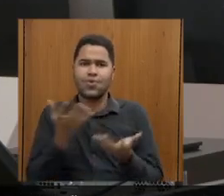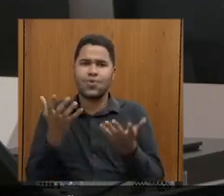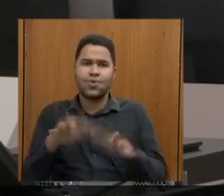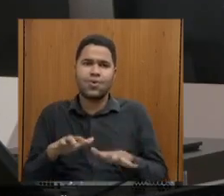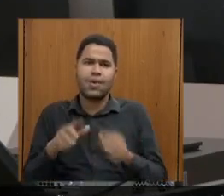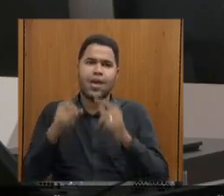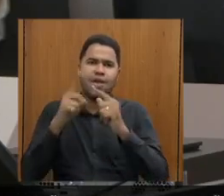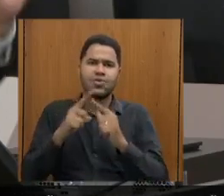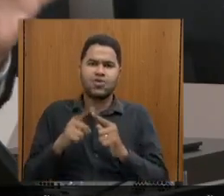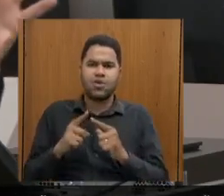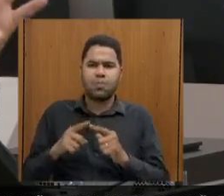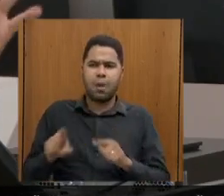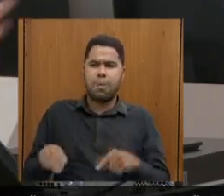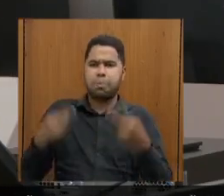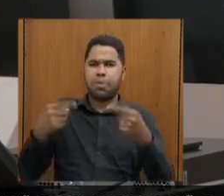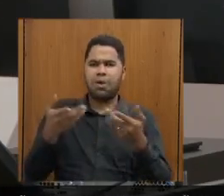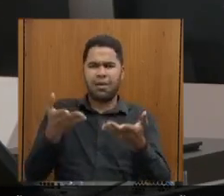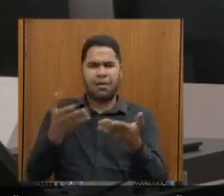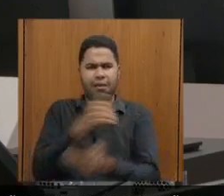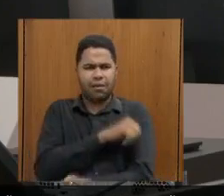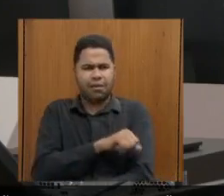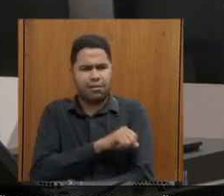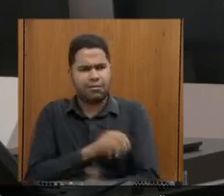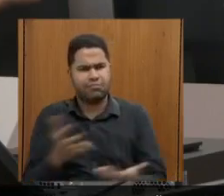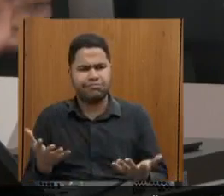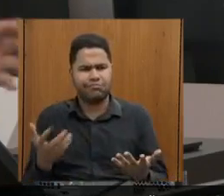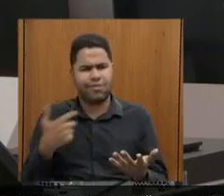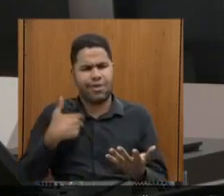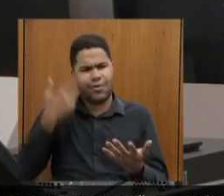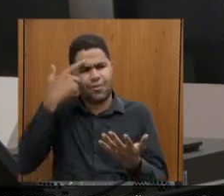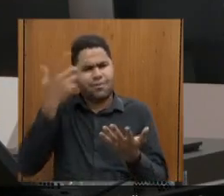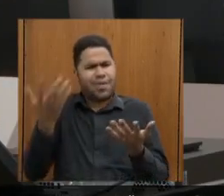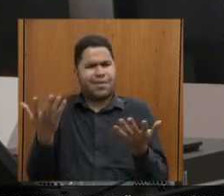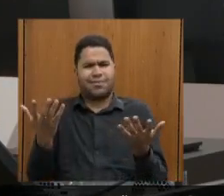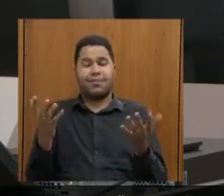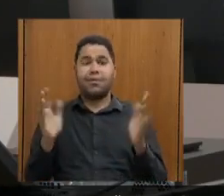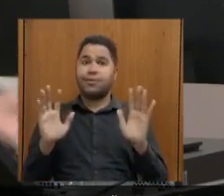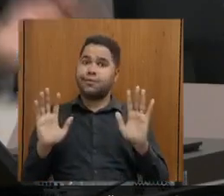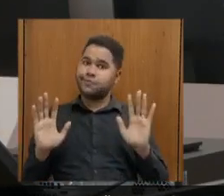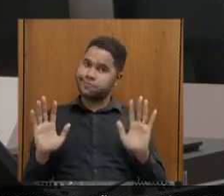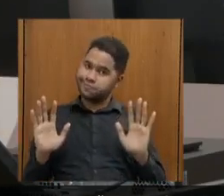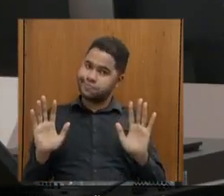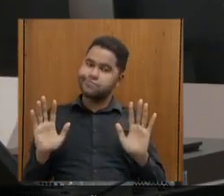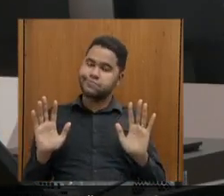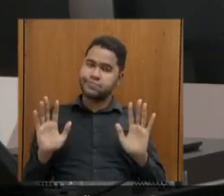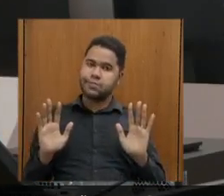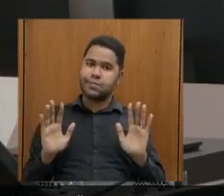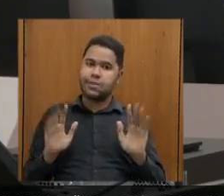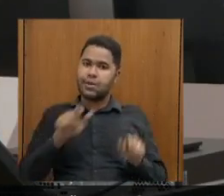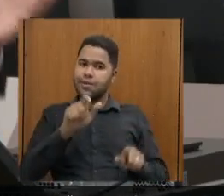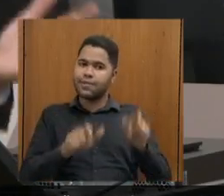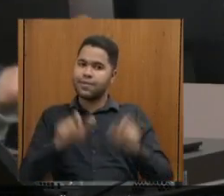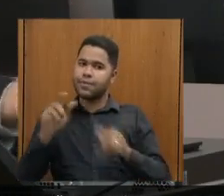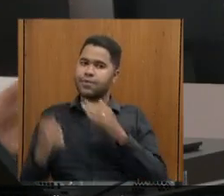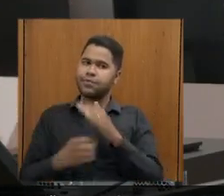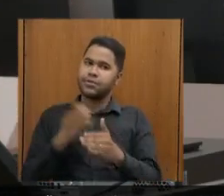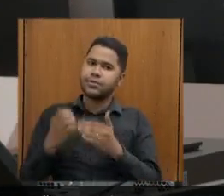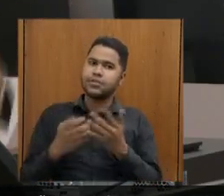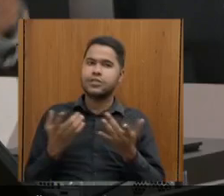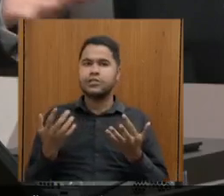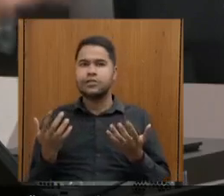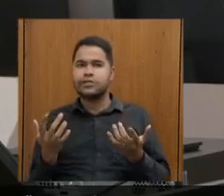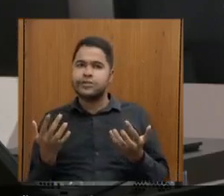tipo de confronto com o Rio de Janeiro não é longe de mim pensar tal coisa mas o pessoal das empresas às